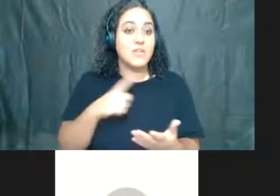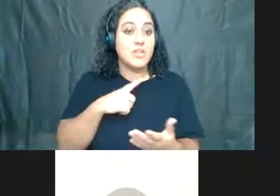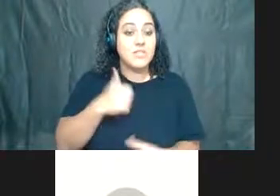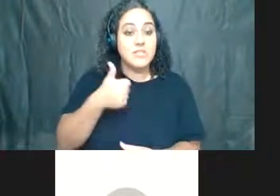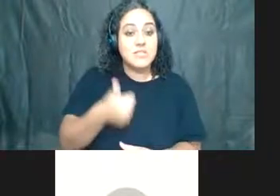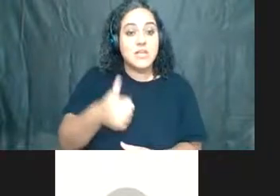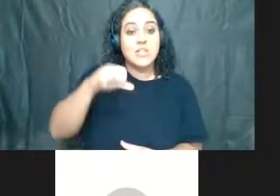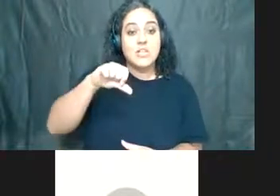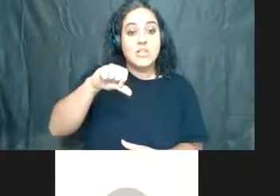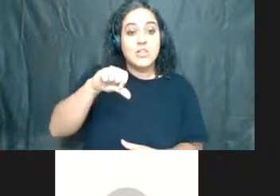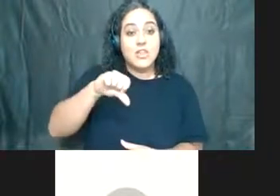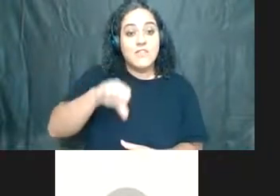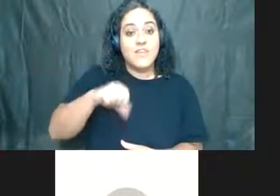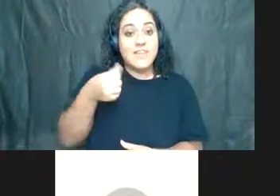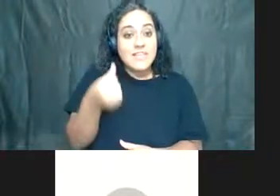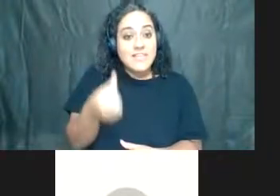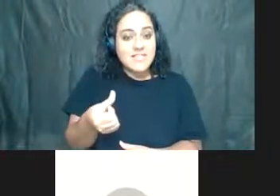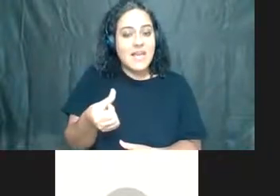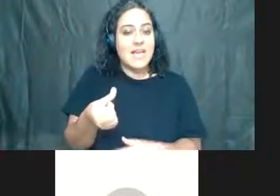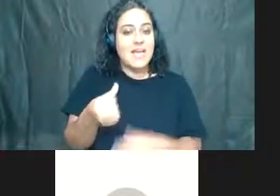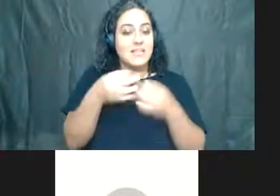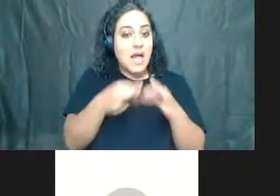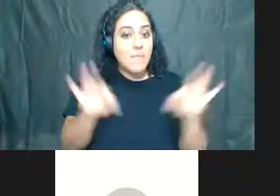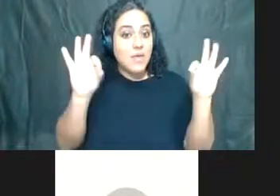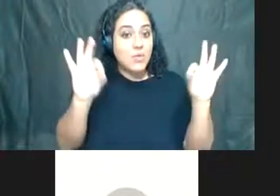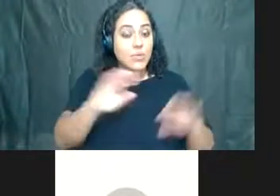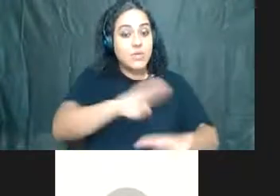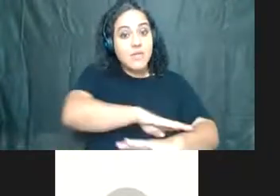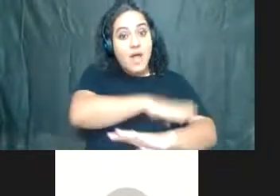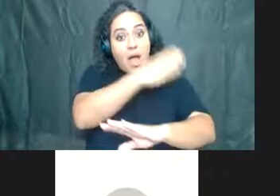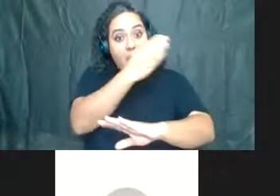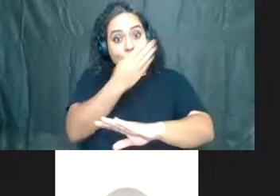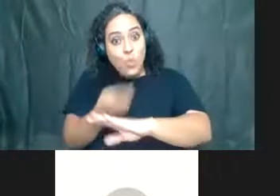196 pessoas na abertura. Durante todo o simpósio,